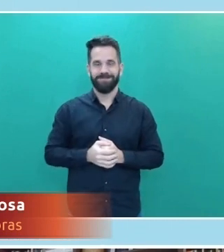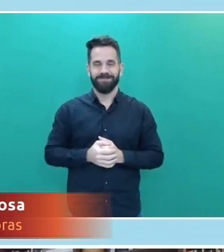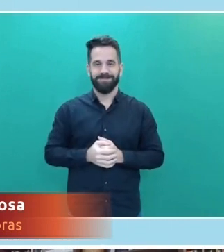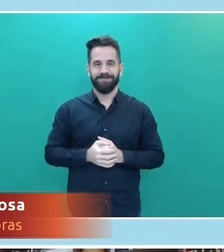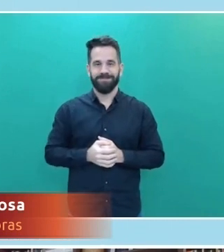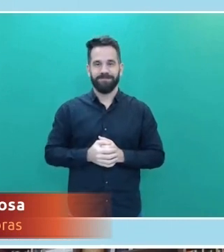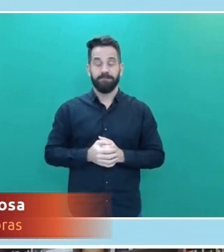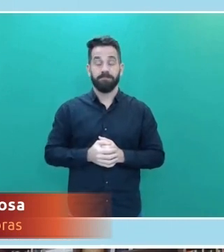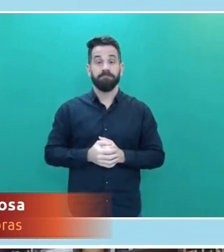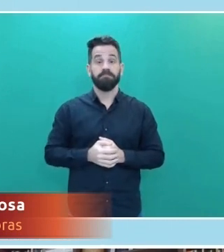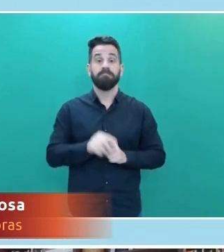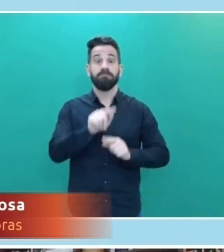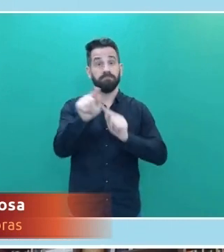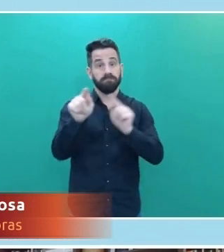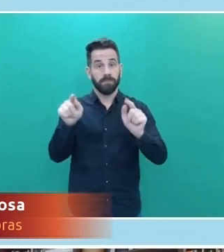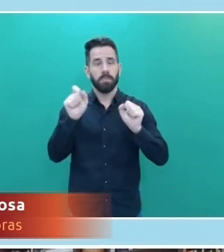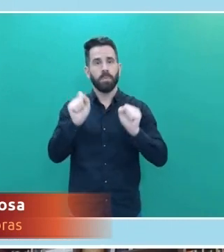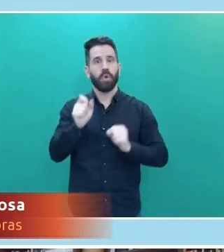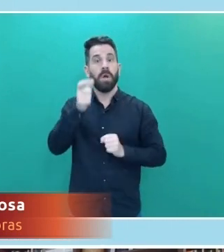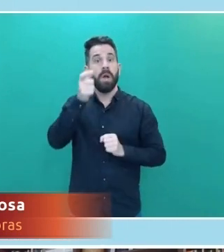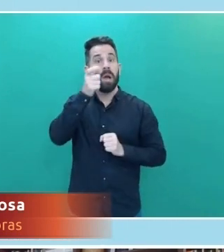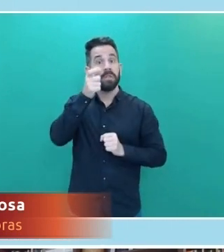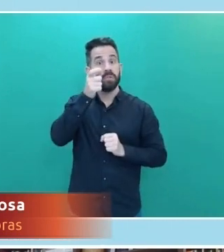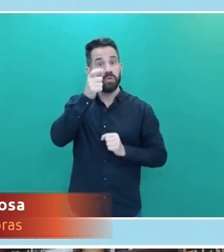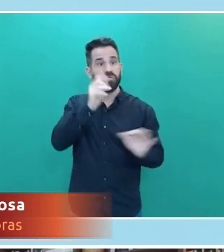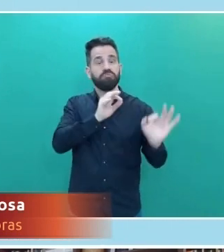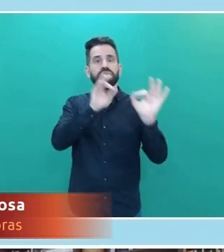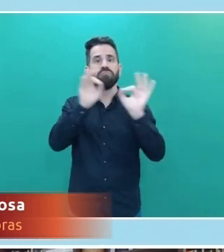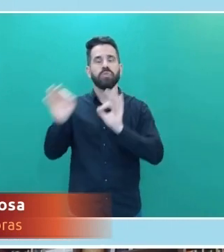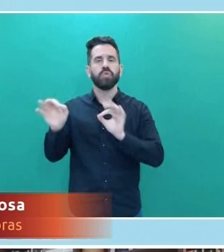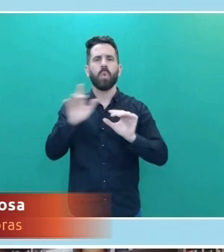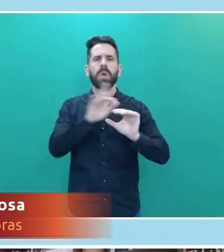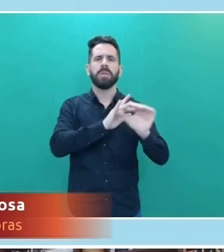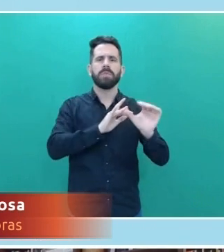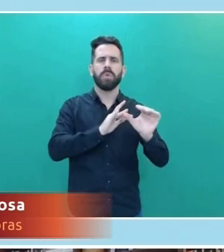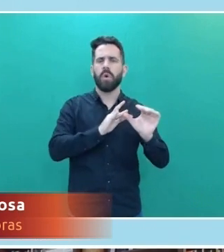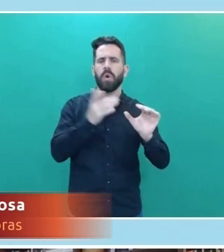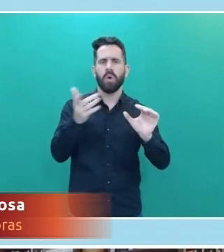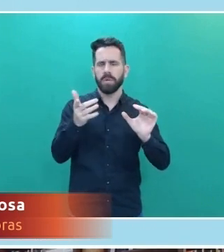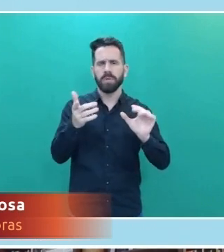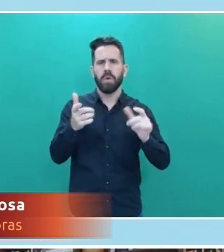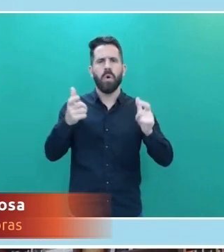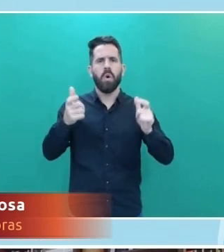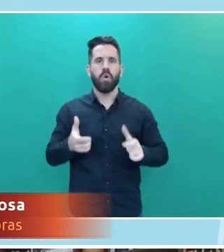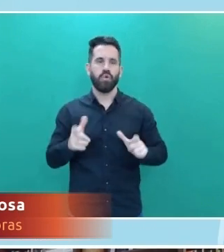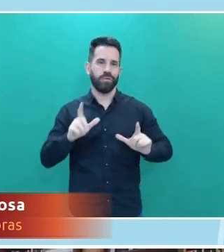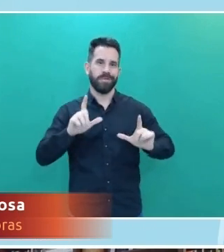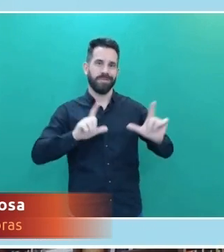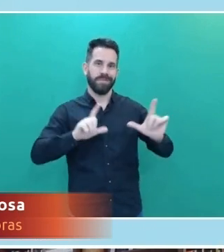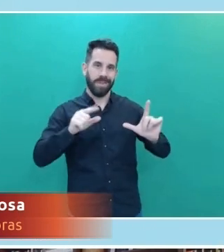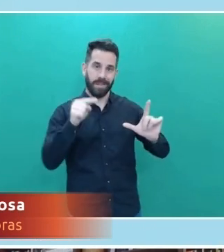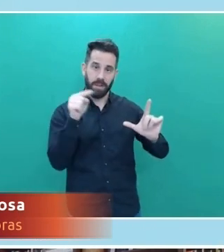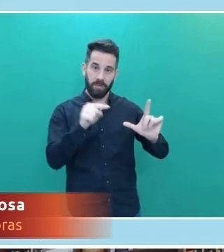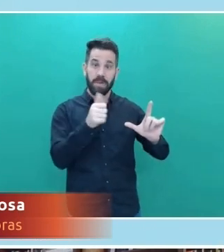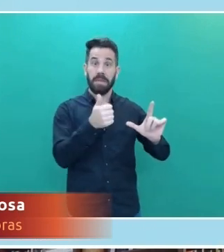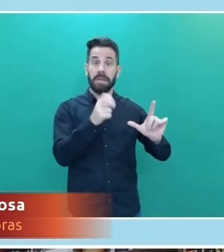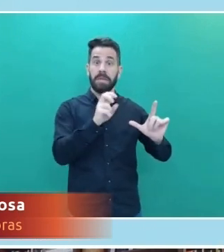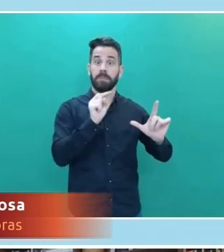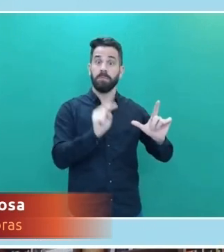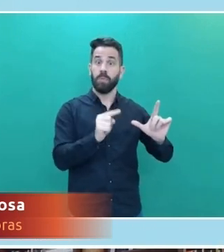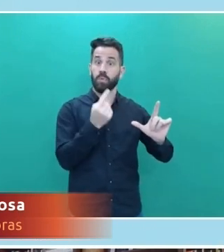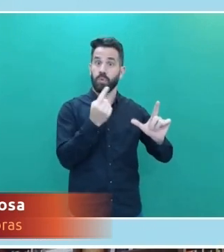Bom, e você pode assistir ao Conexões, tanto pela TV, no canal 15.1 do Sinal Aberto e no 21 da